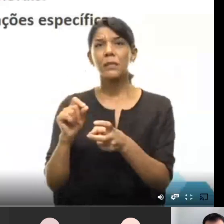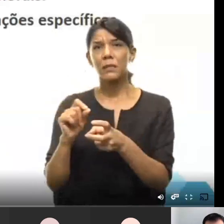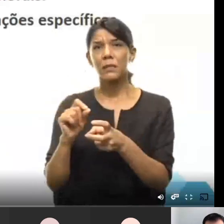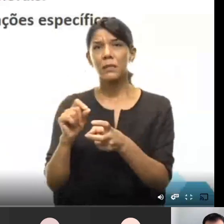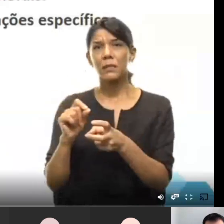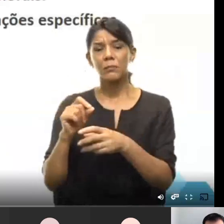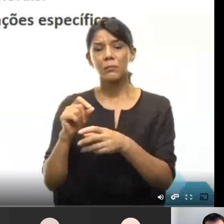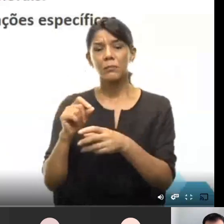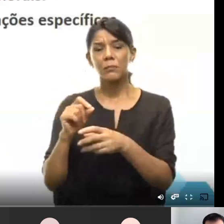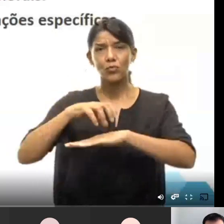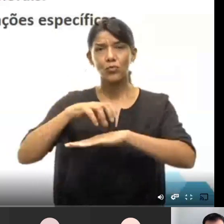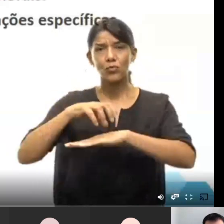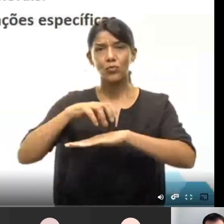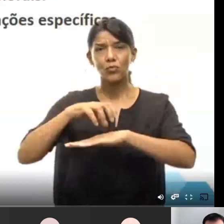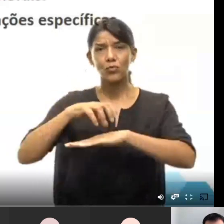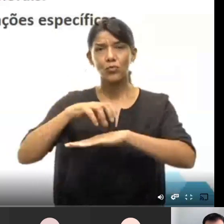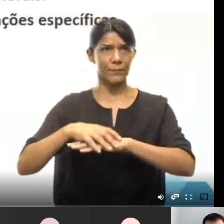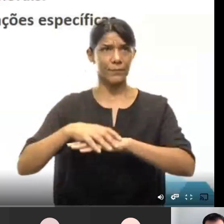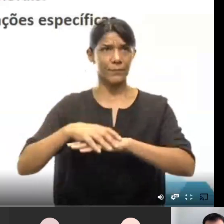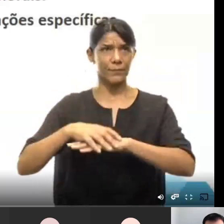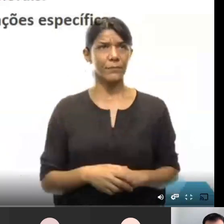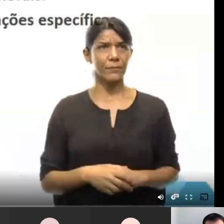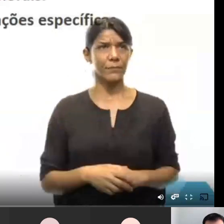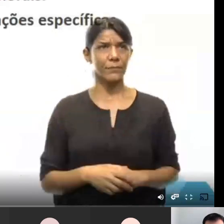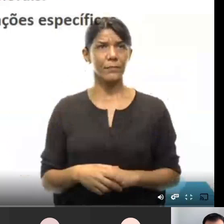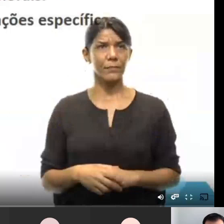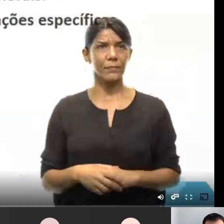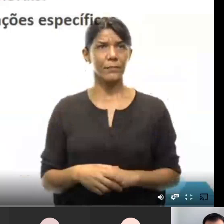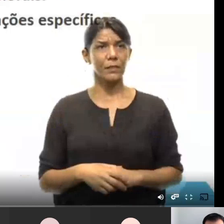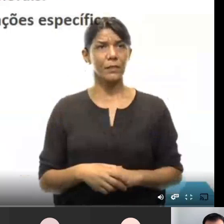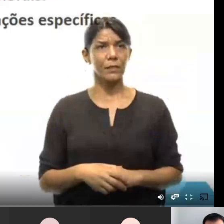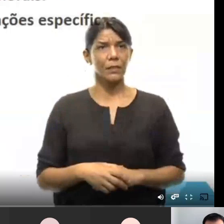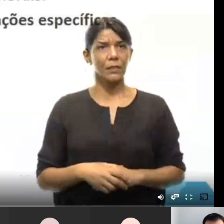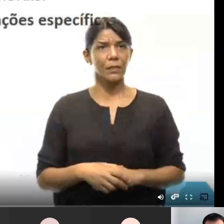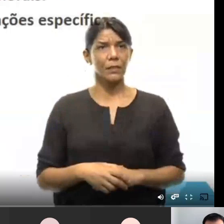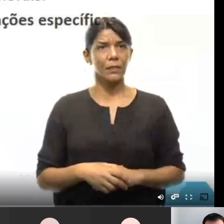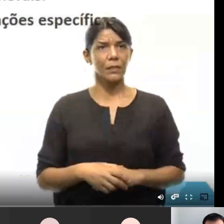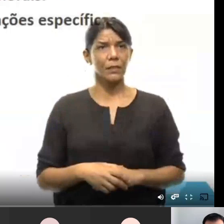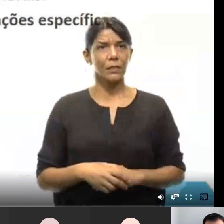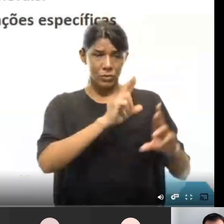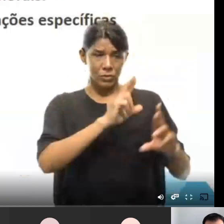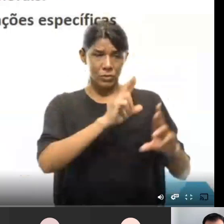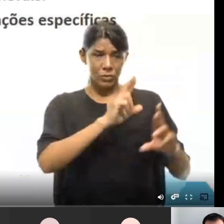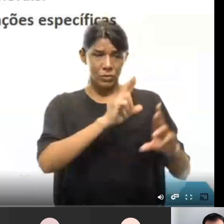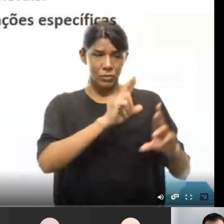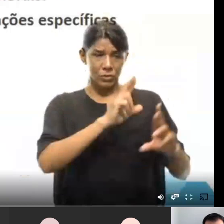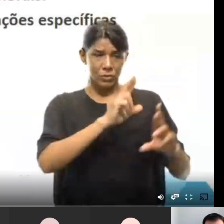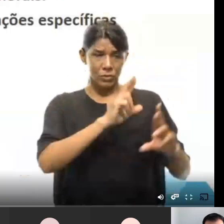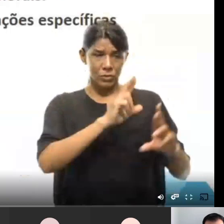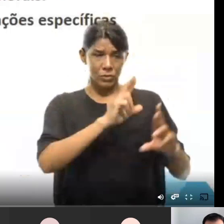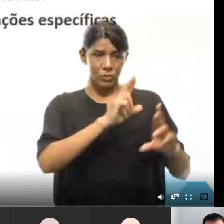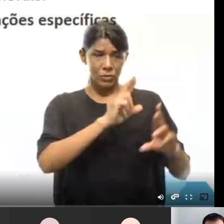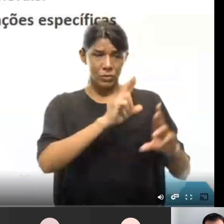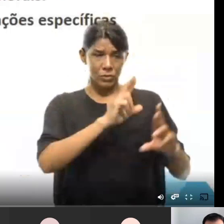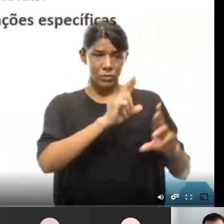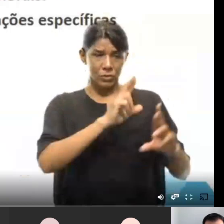marcadores tumorais. Então, ambos os diagnósticos, eles